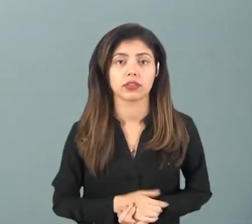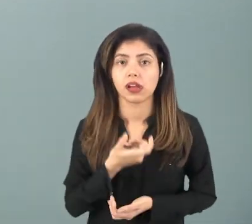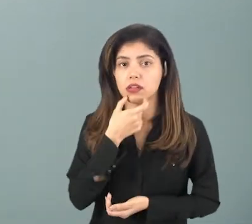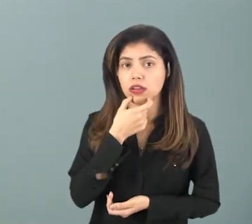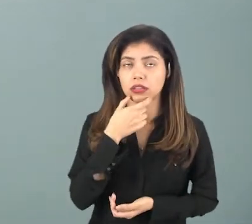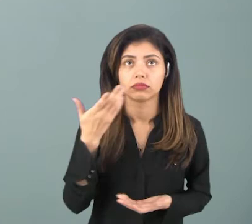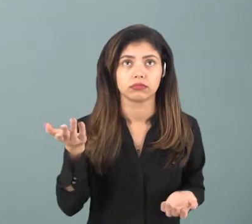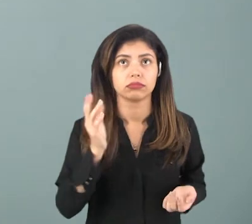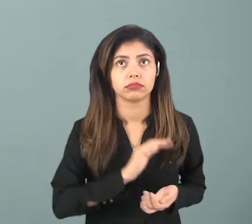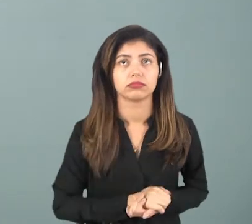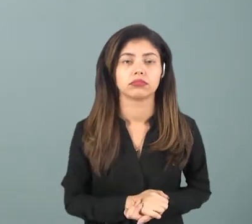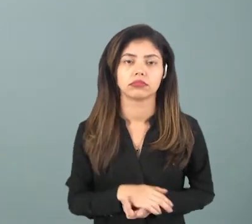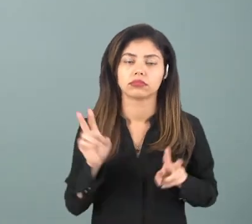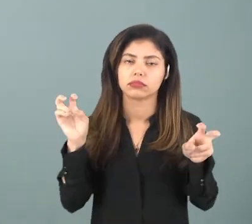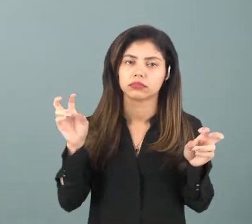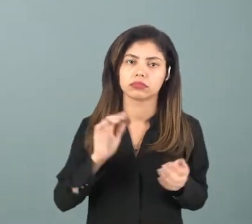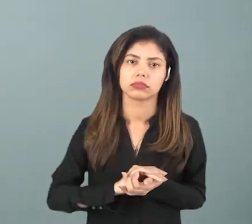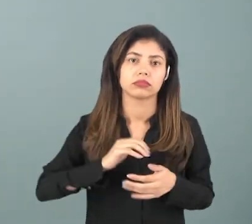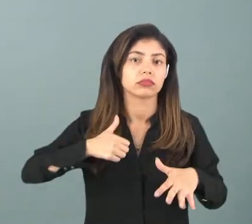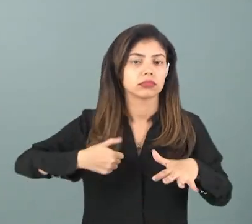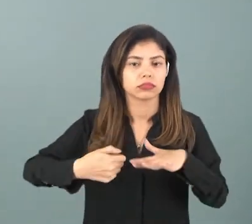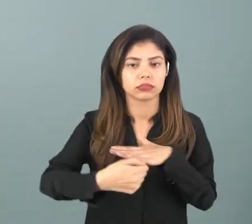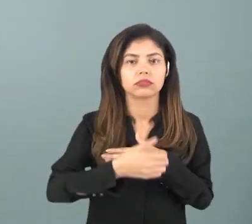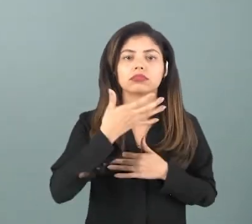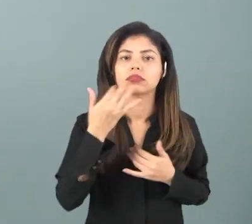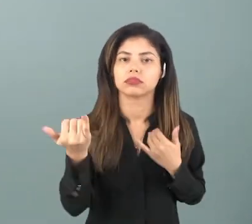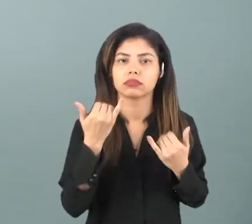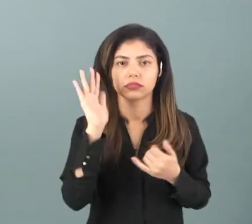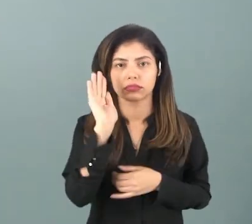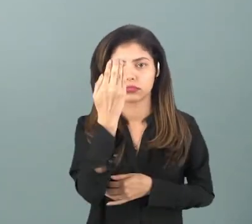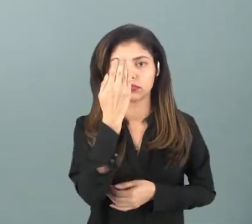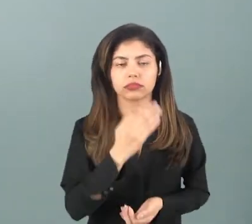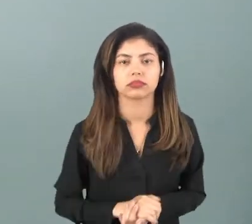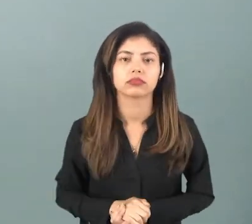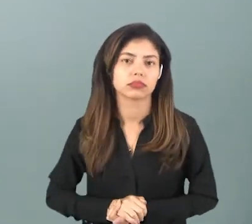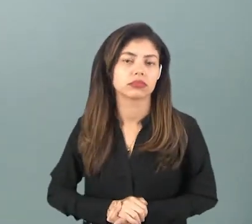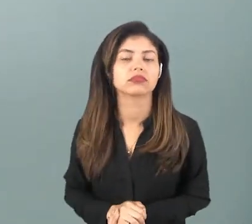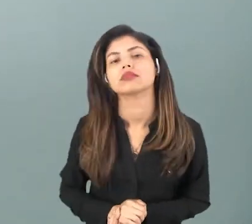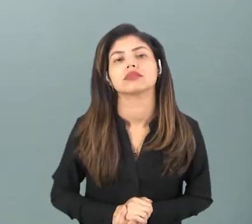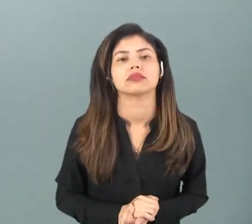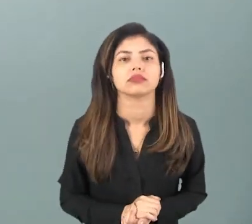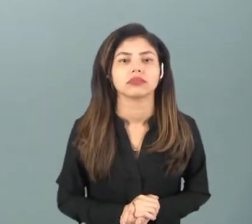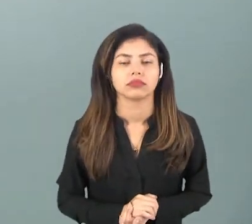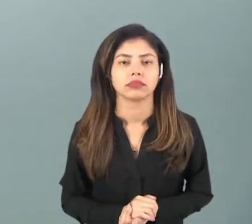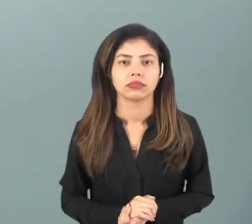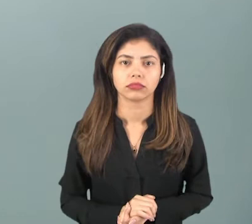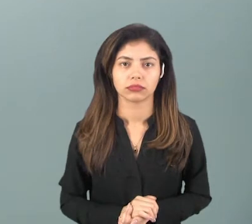inglês, né, fake news, que são notícias falsas, que a gente usa esse termo no meio